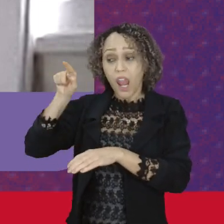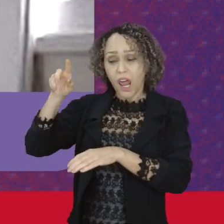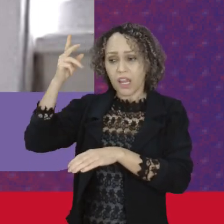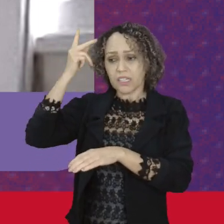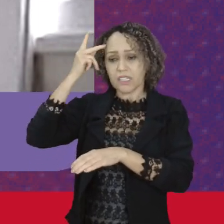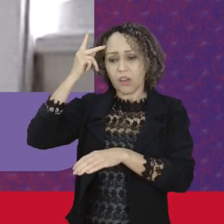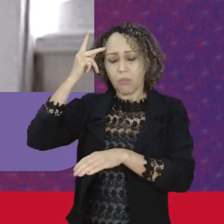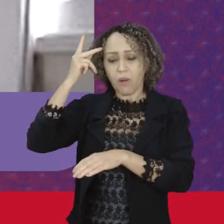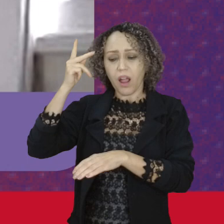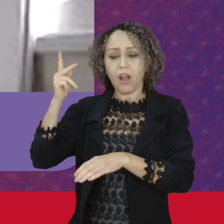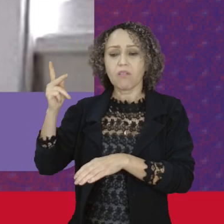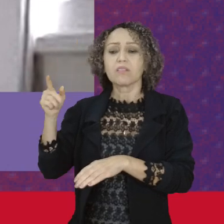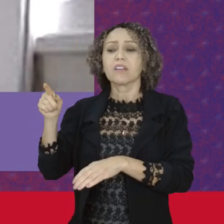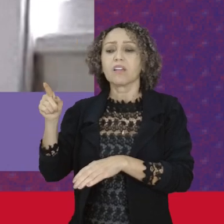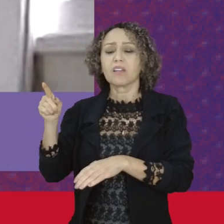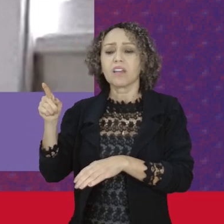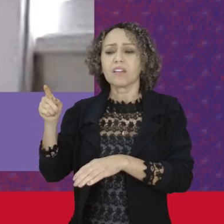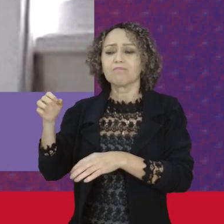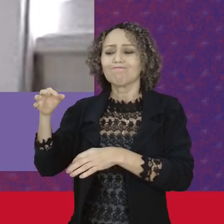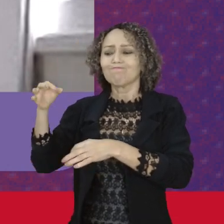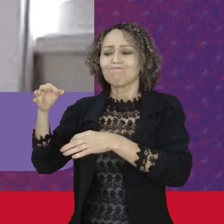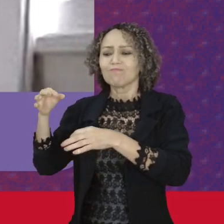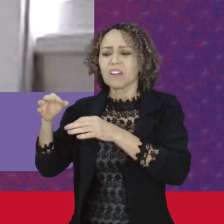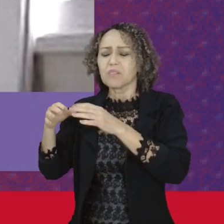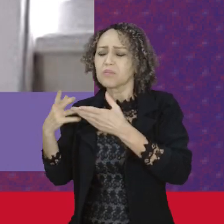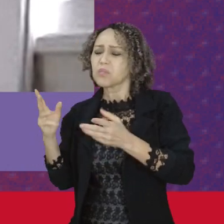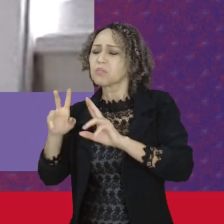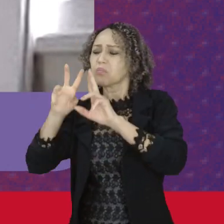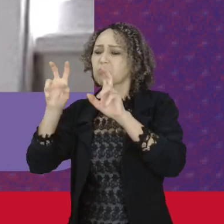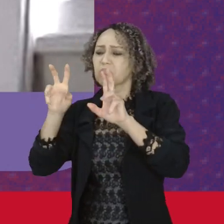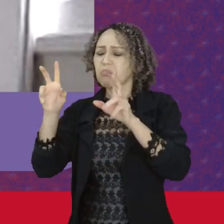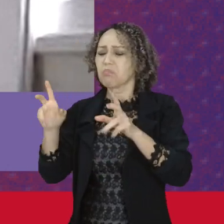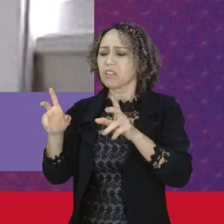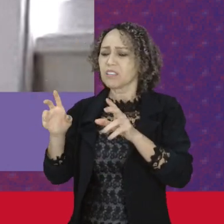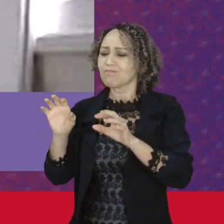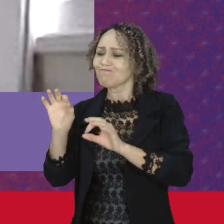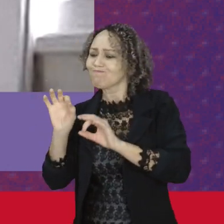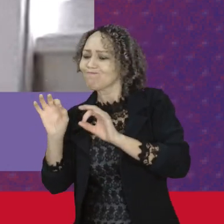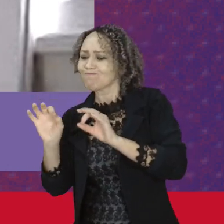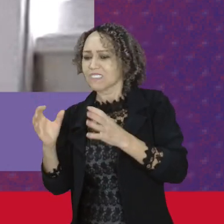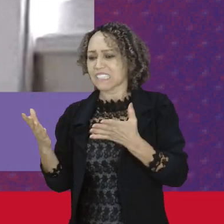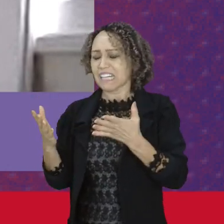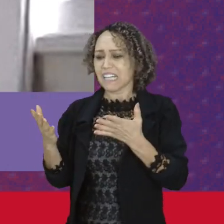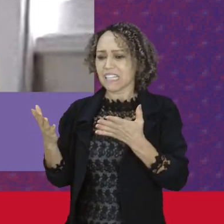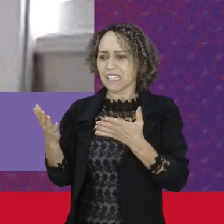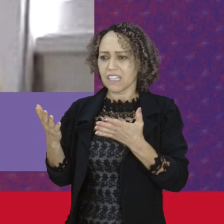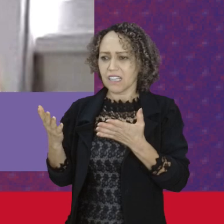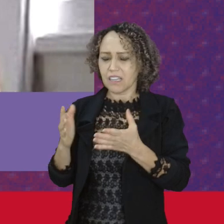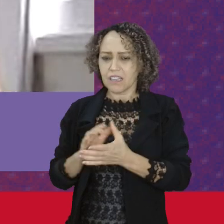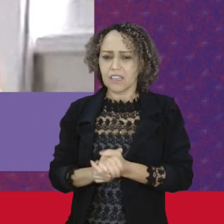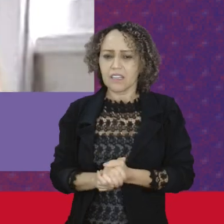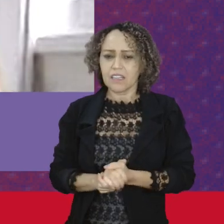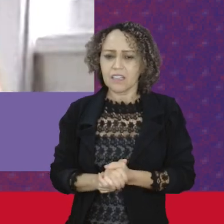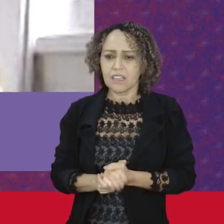as questões, né, elaboradas também, né, matizadas sobre a